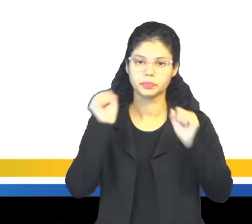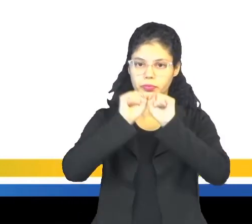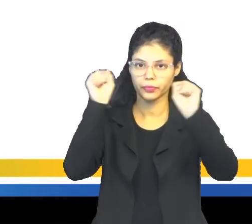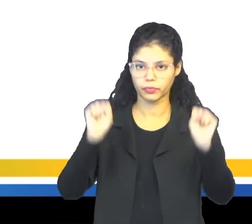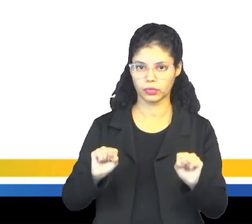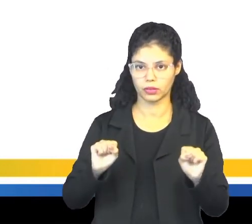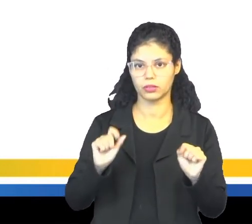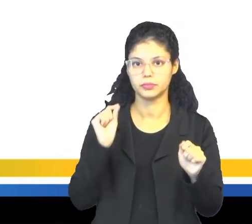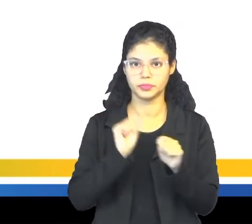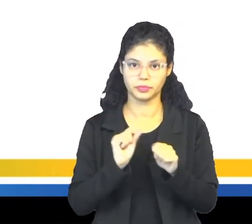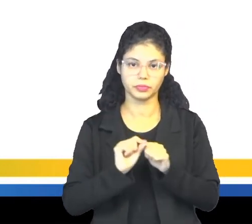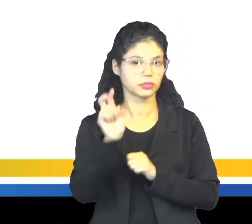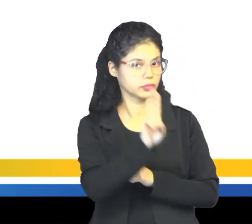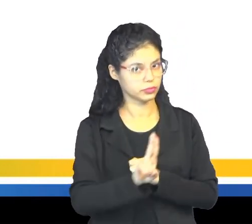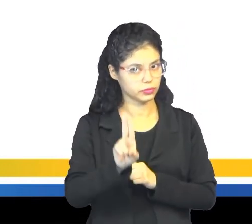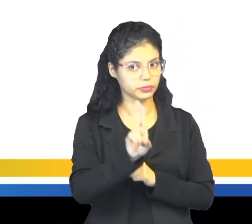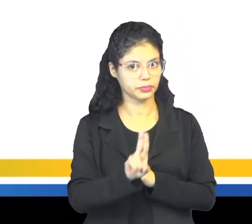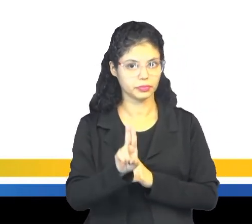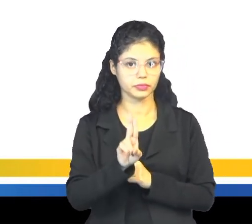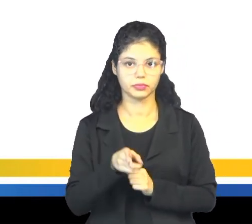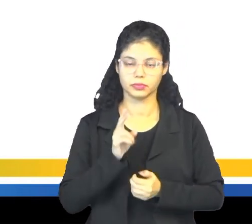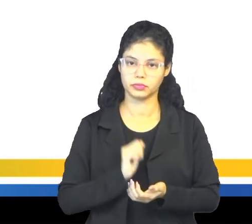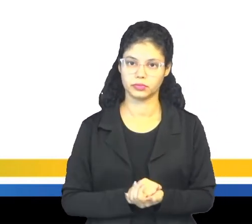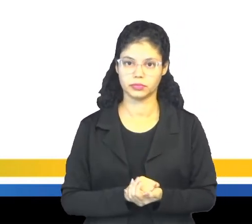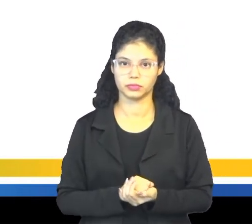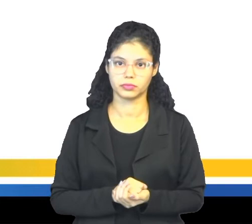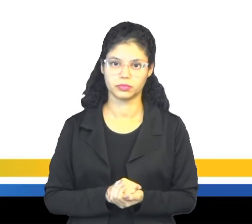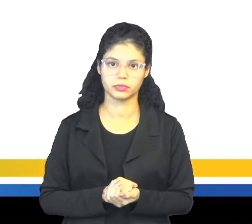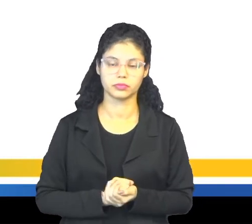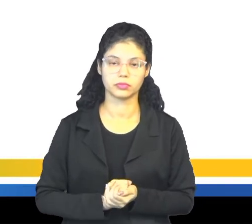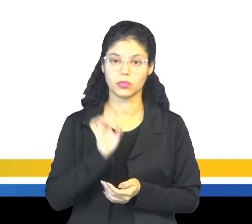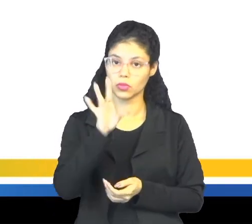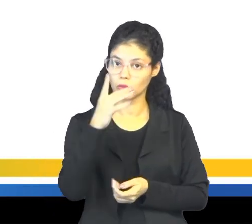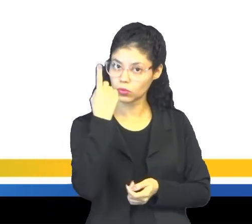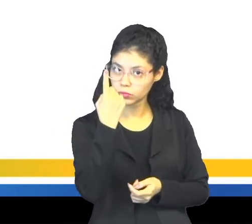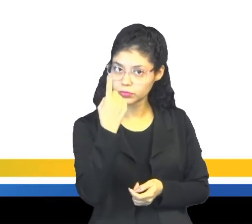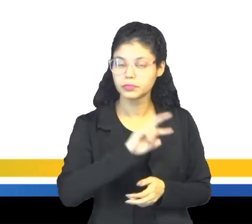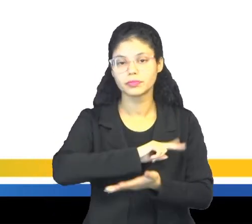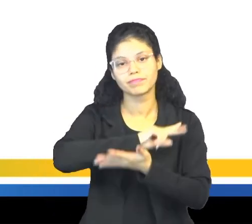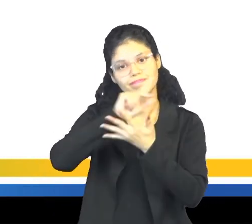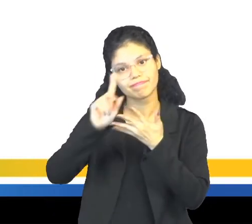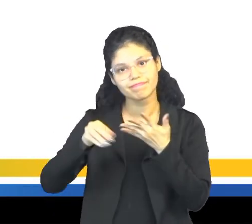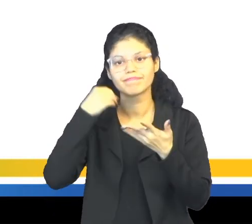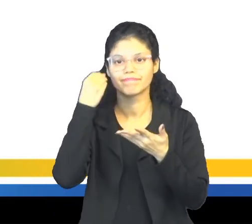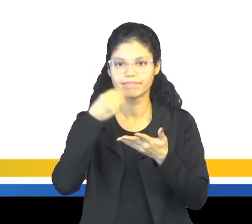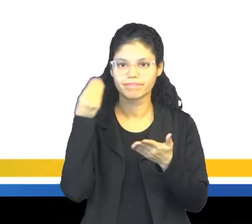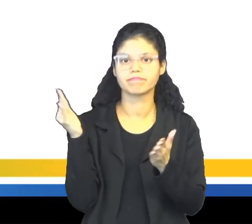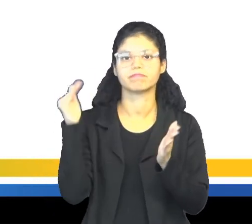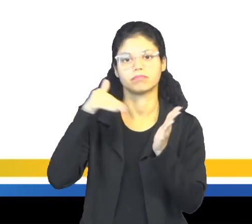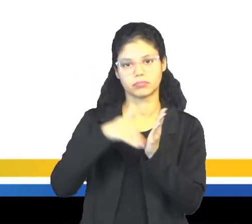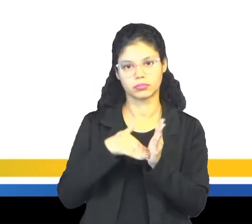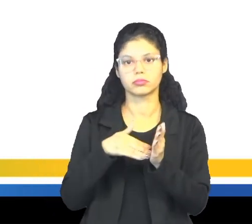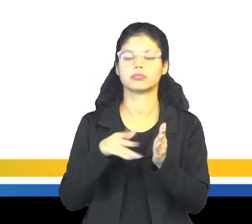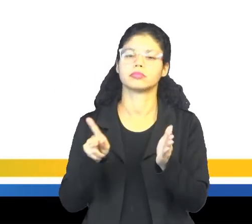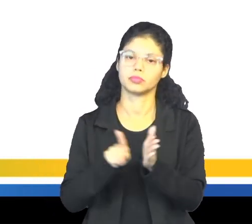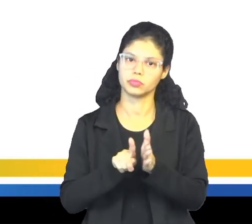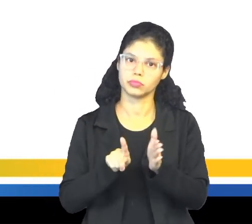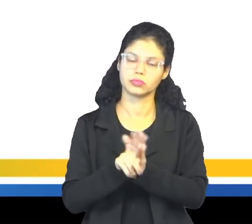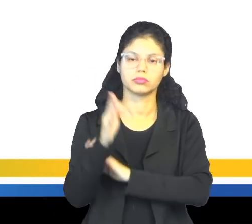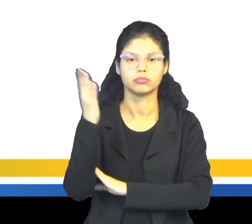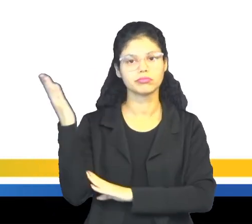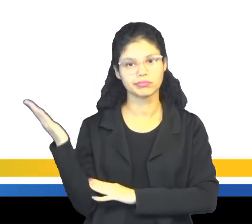sistema ele não foi usado ele não foi criado em um ano só. Foram anos de experiência até chegar no seu